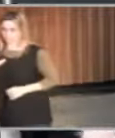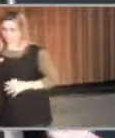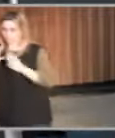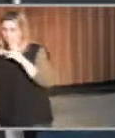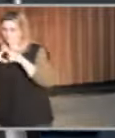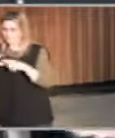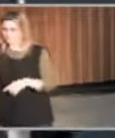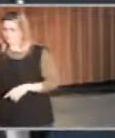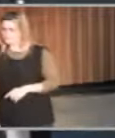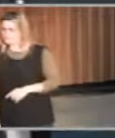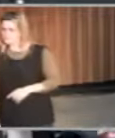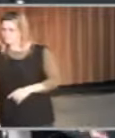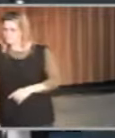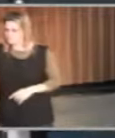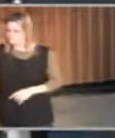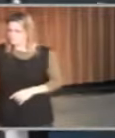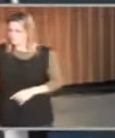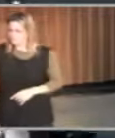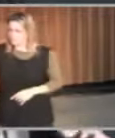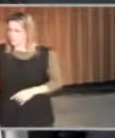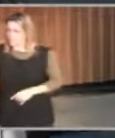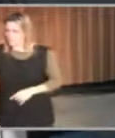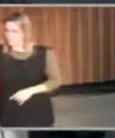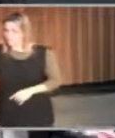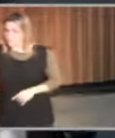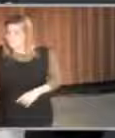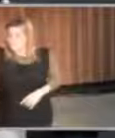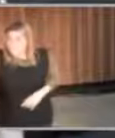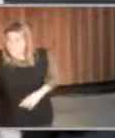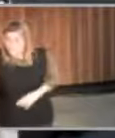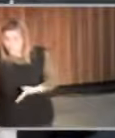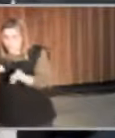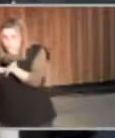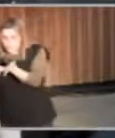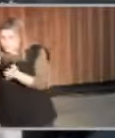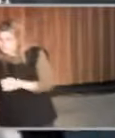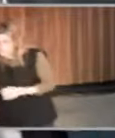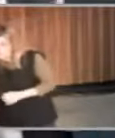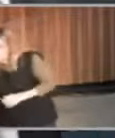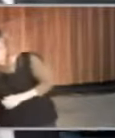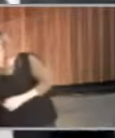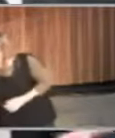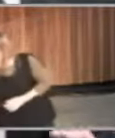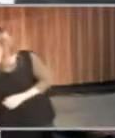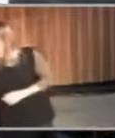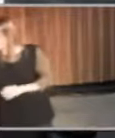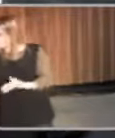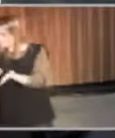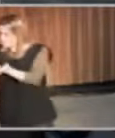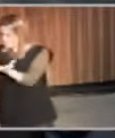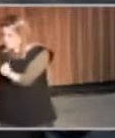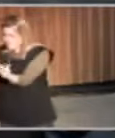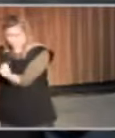tem mais de 750 mil membros. É uma igreja imensa.